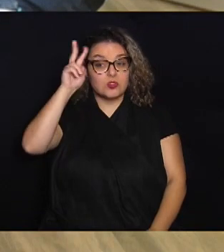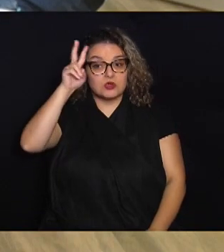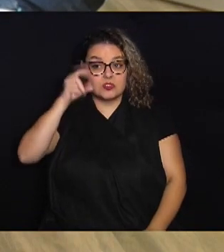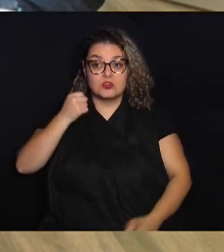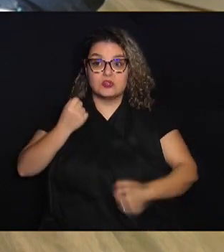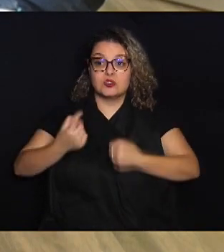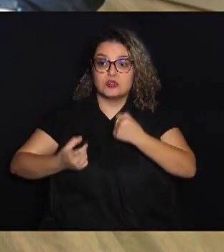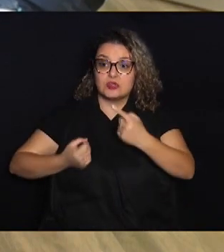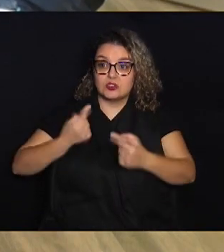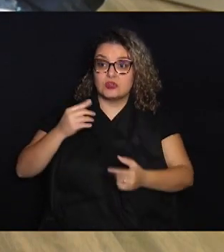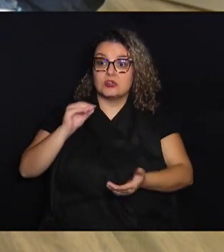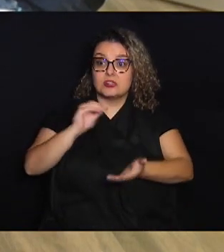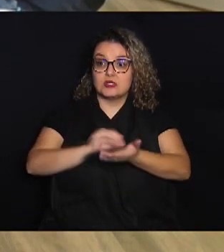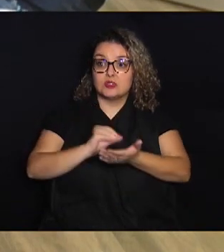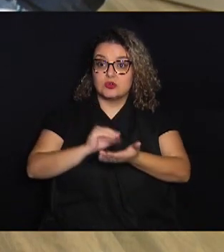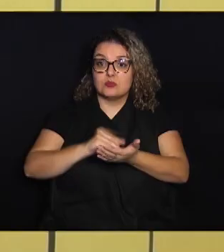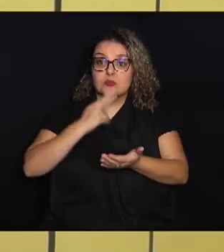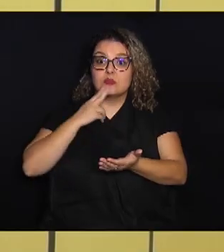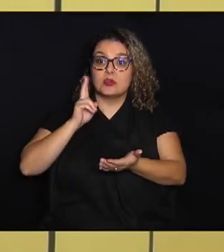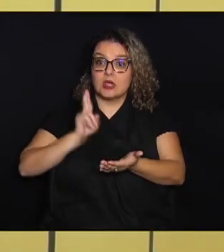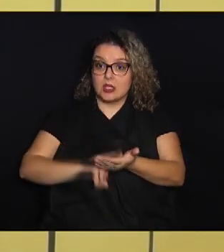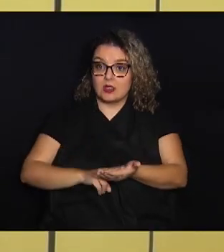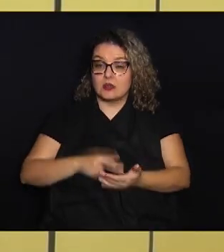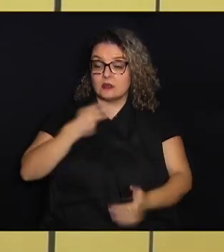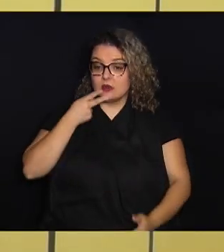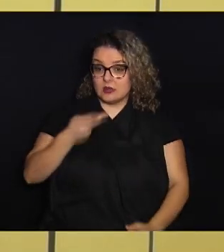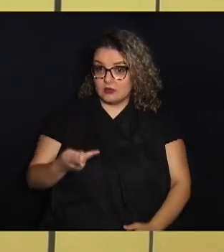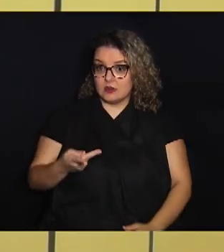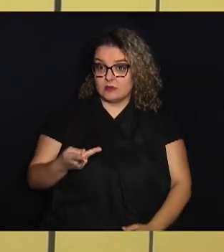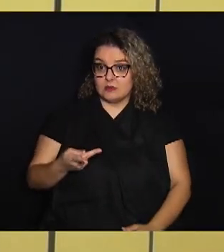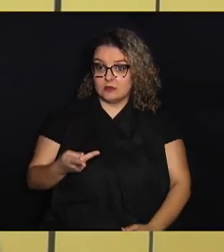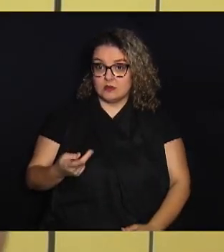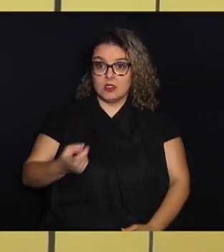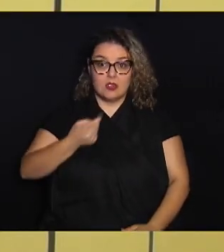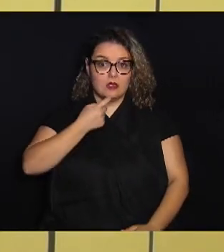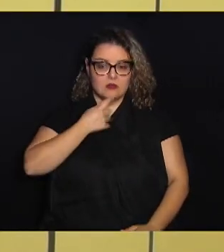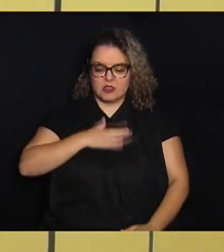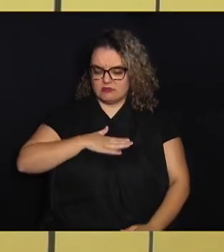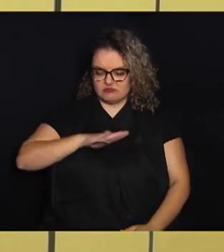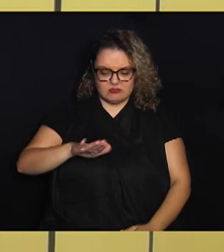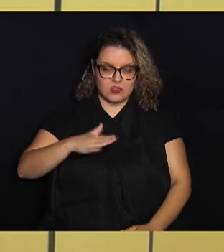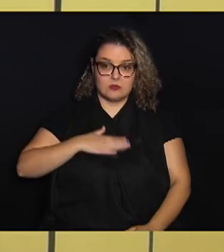algumas das últimas cartas do Carlos Gomes. Ele dizia assim, olha, Campinas não gosta de mim. Ele estava lá na